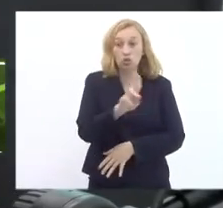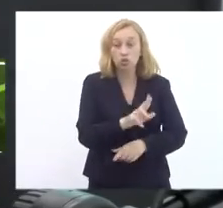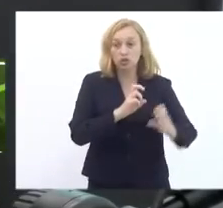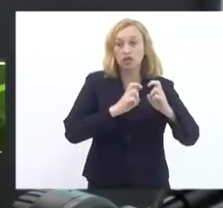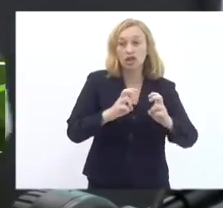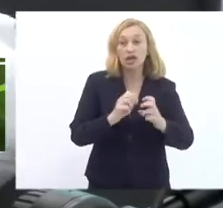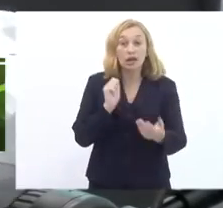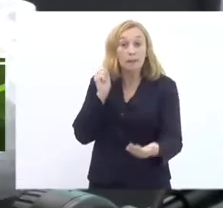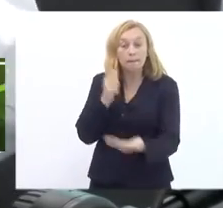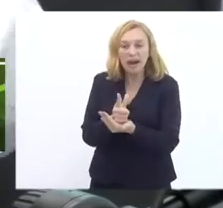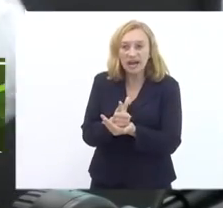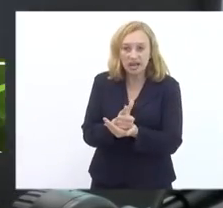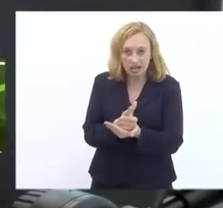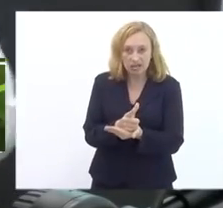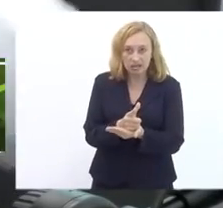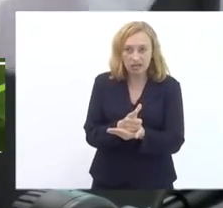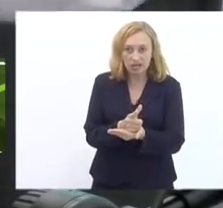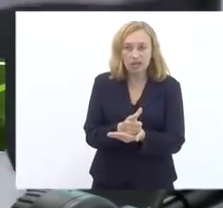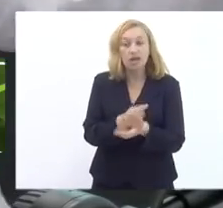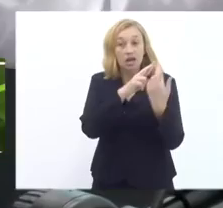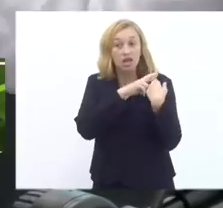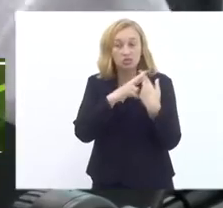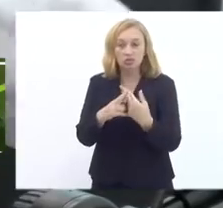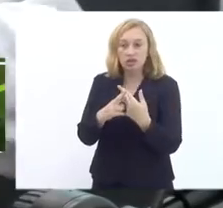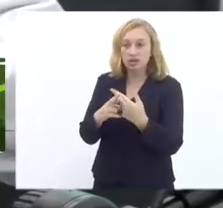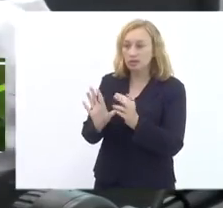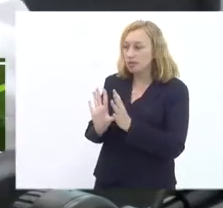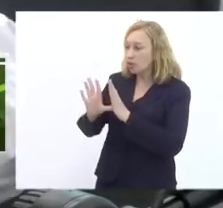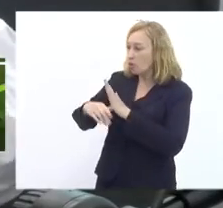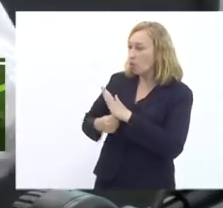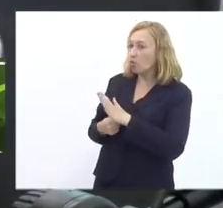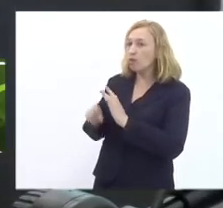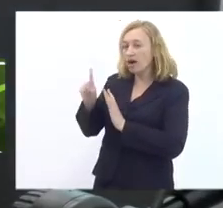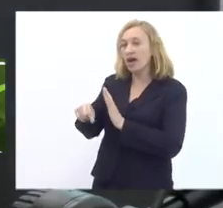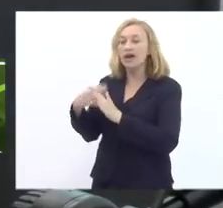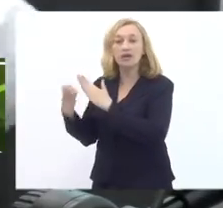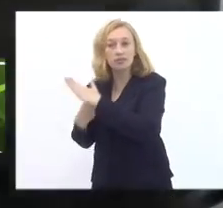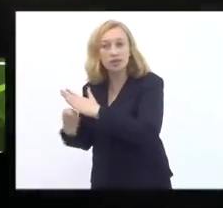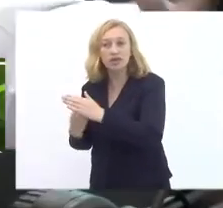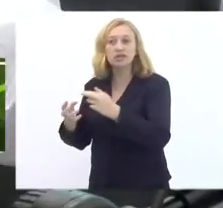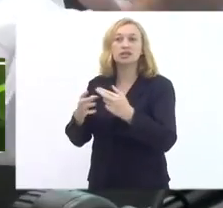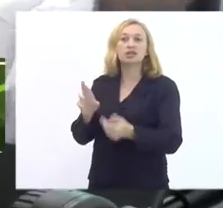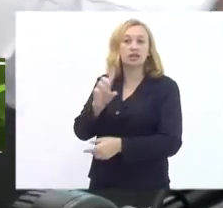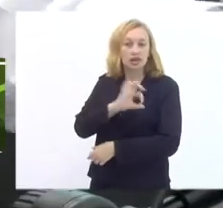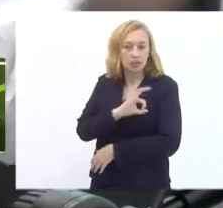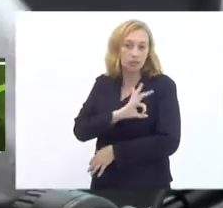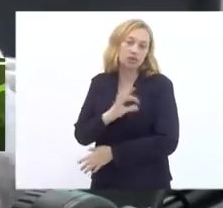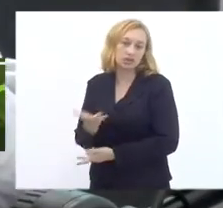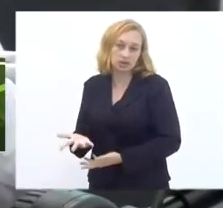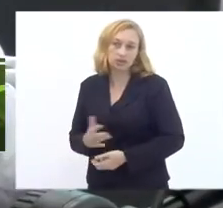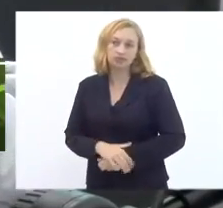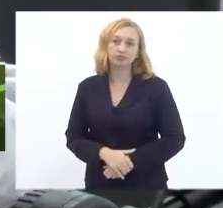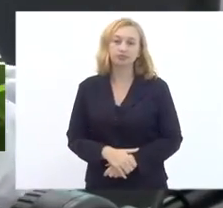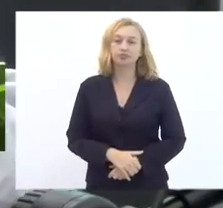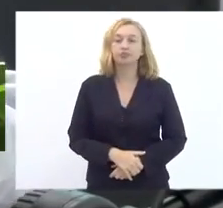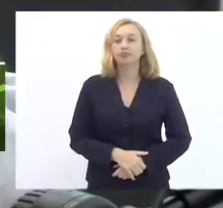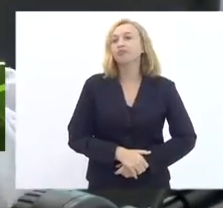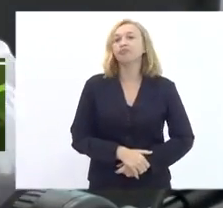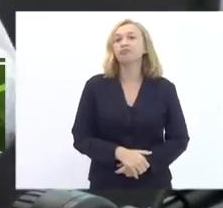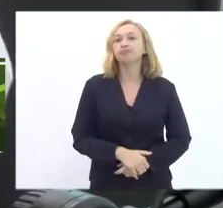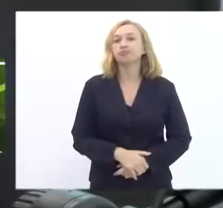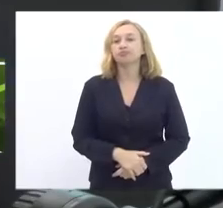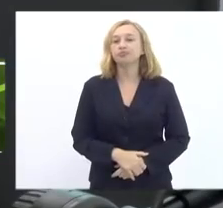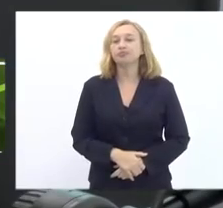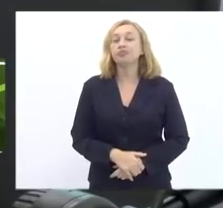a tarifa cheia. Ele não pode ser responsável pelo furto de cabo, sem responsabilidade da concessionária e o governo do